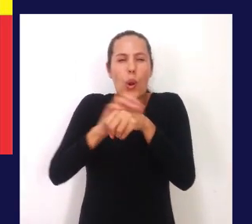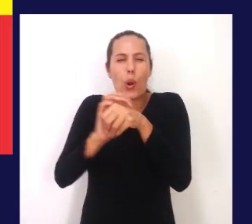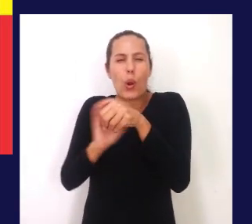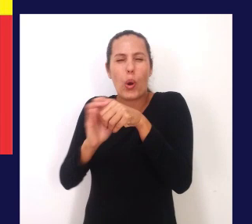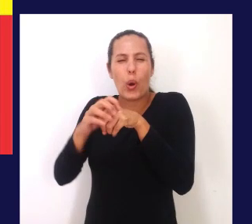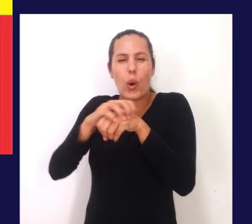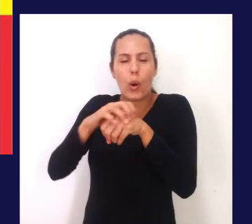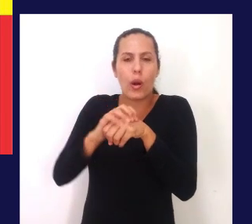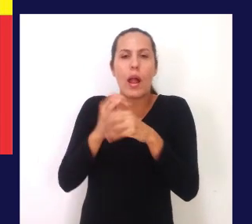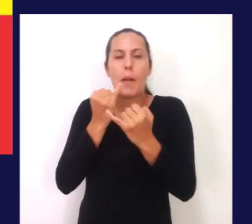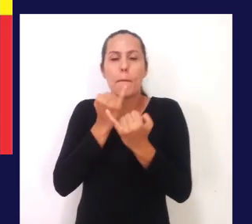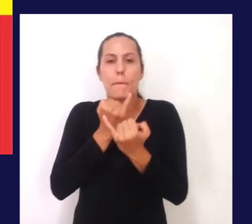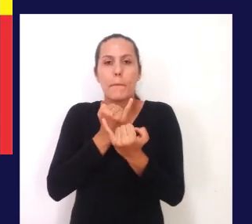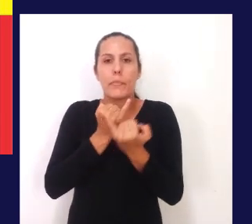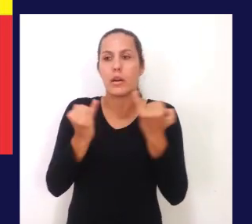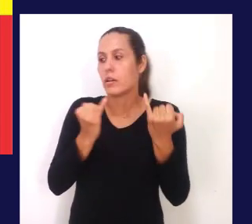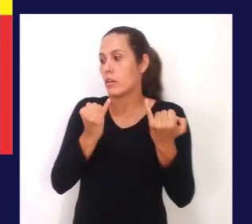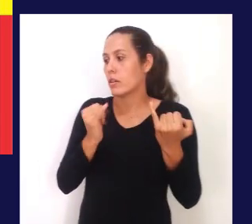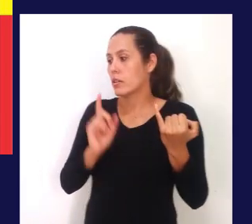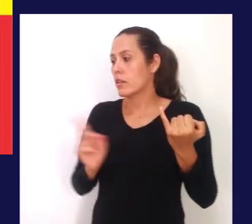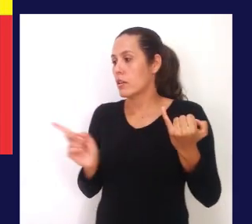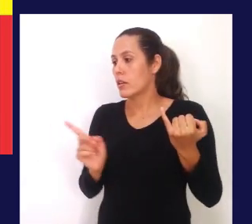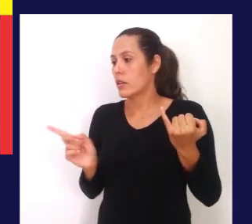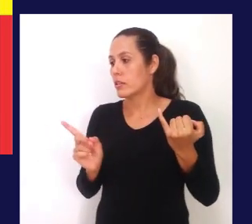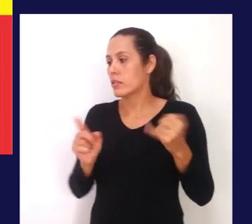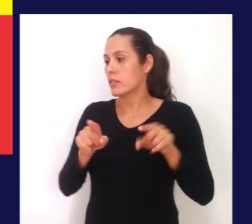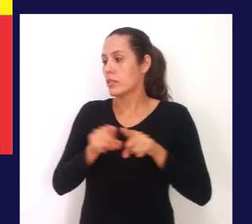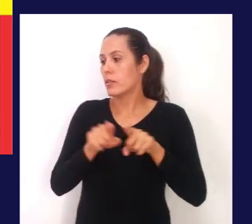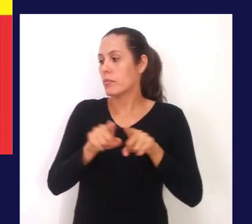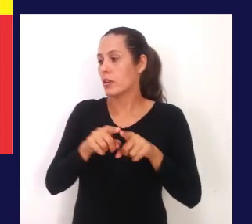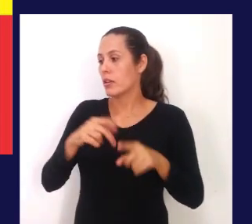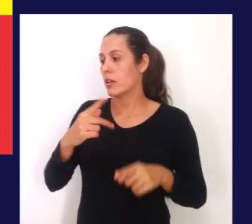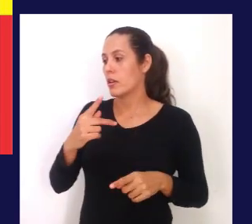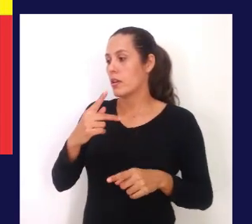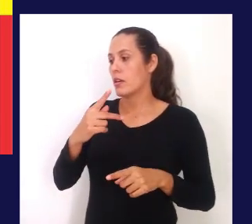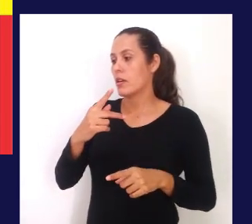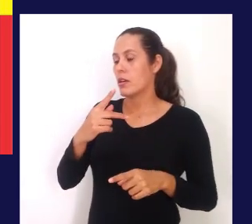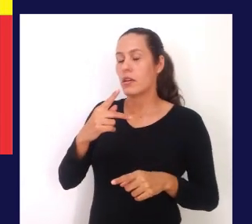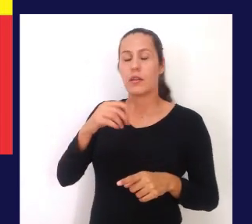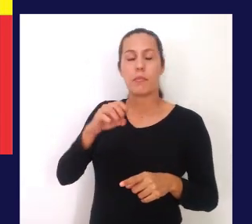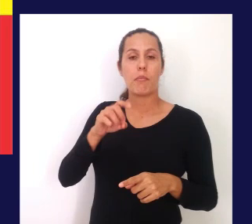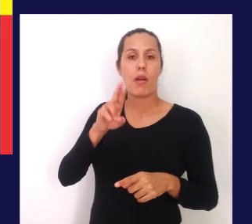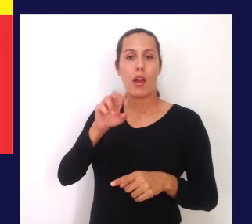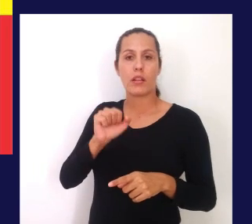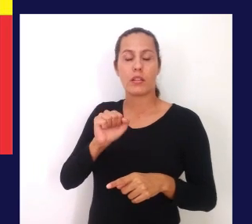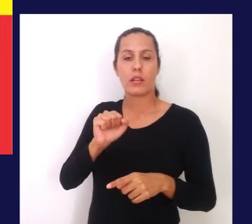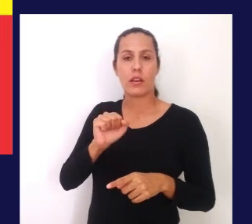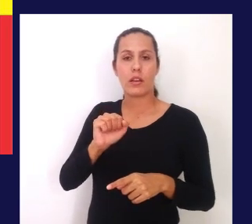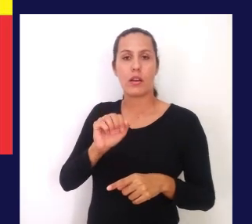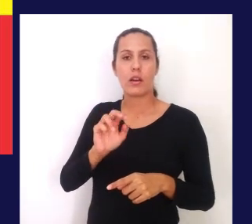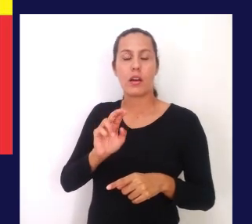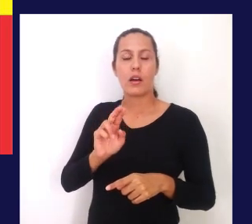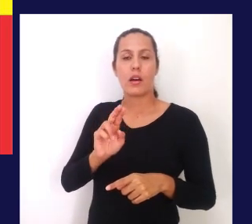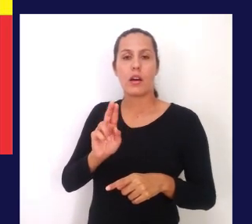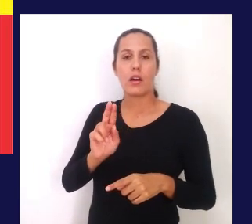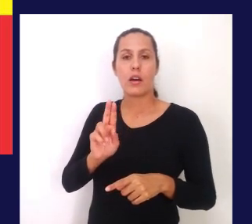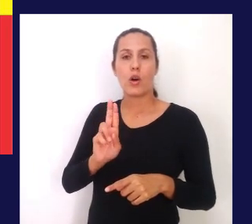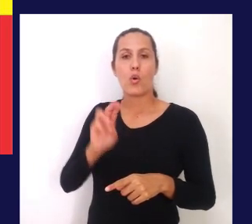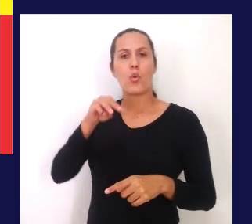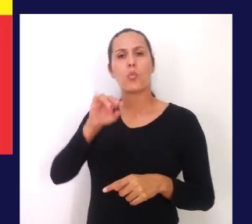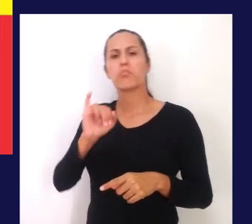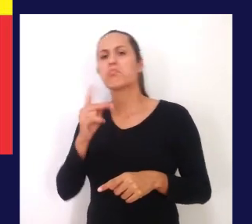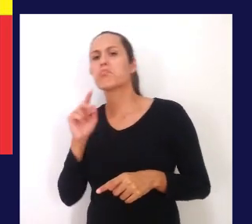aí, vocês podem observar a pedra-ume. A pedra-ume ela vai se formar rápido. E ela se forma